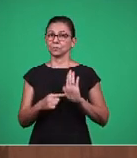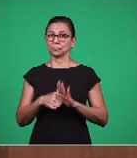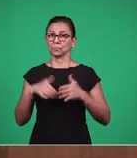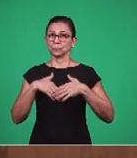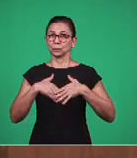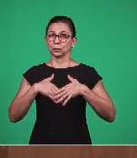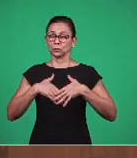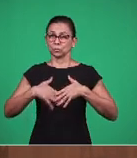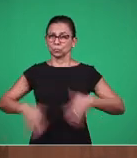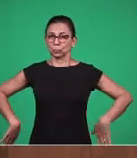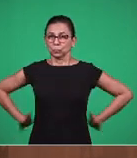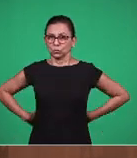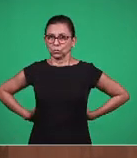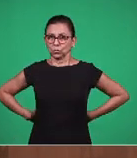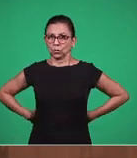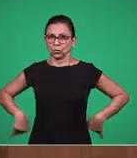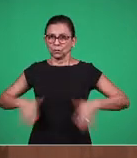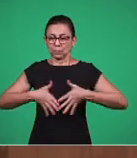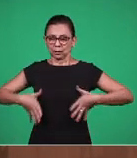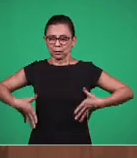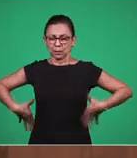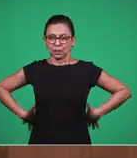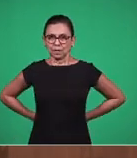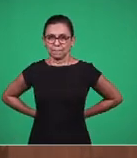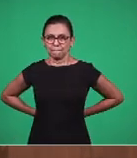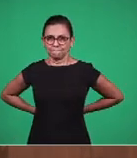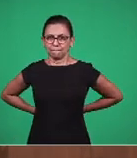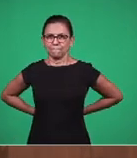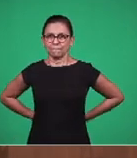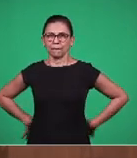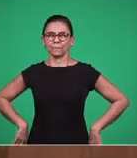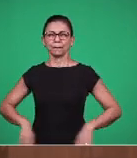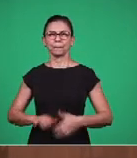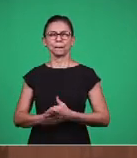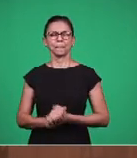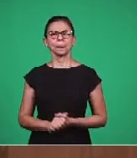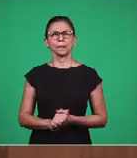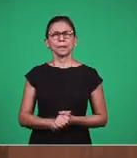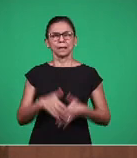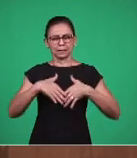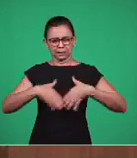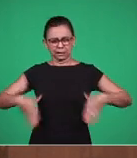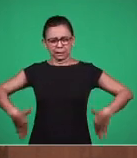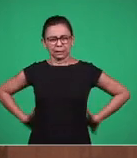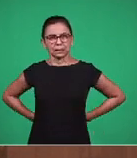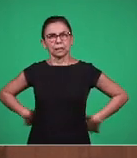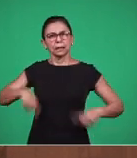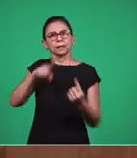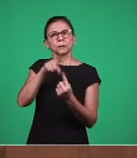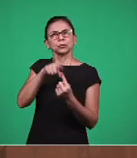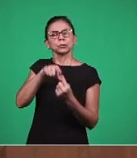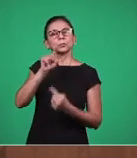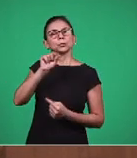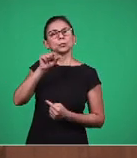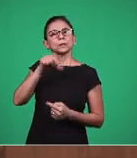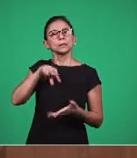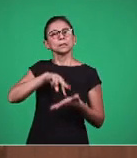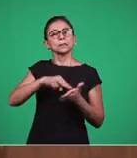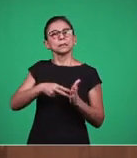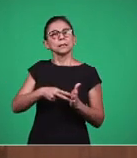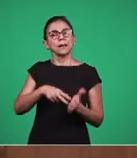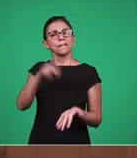lombos, essa região, com a verdade. A verdade é a coisa mais pesada que